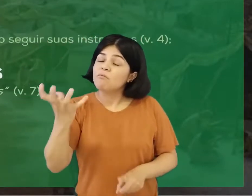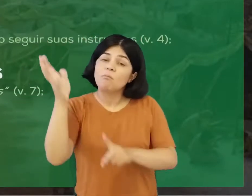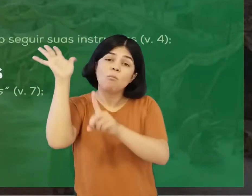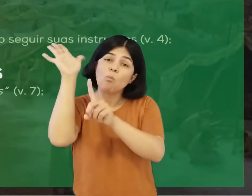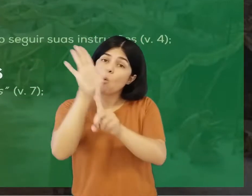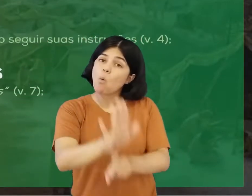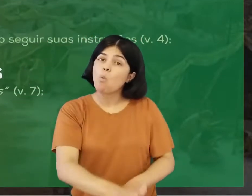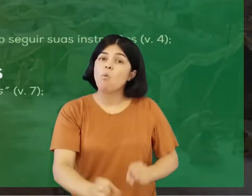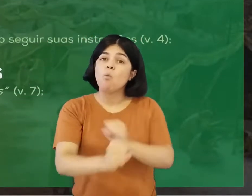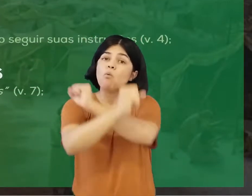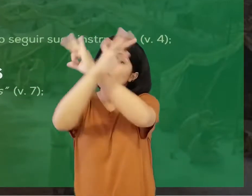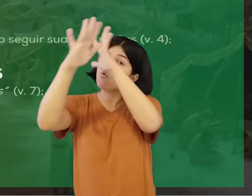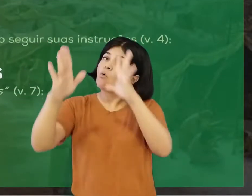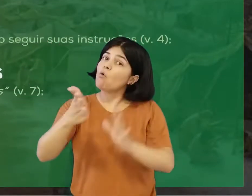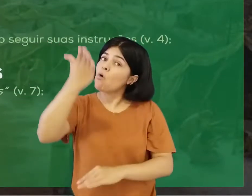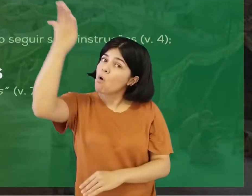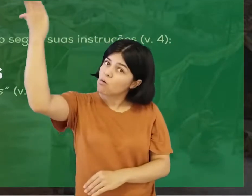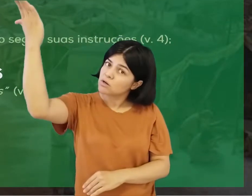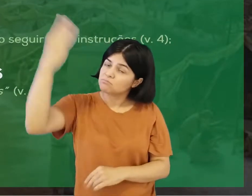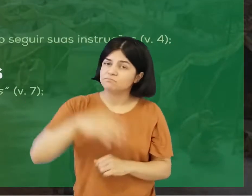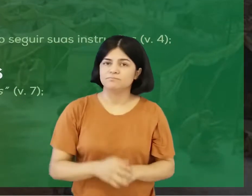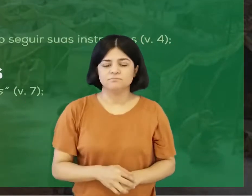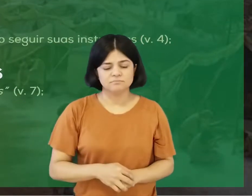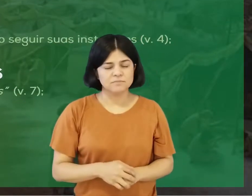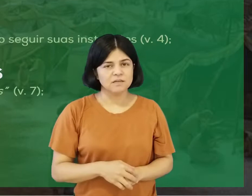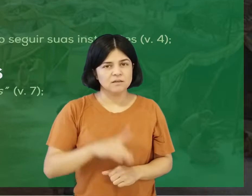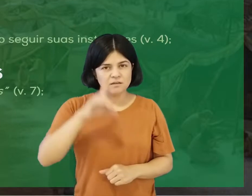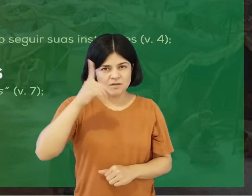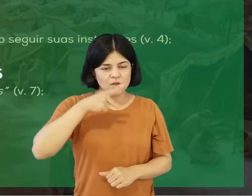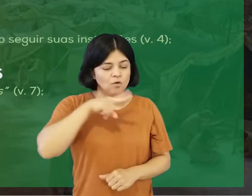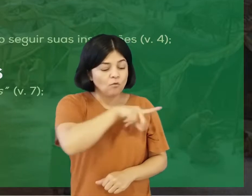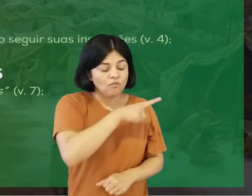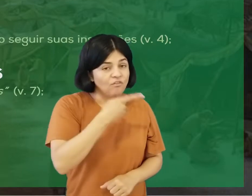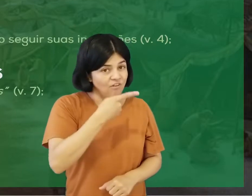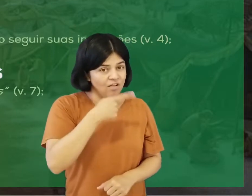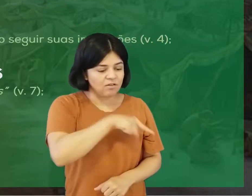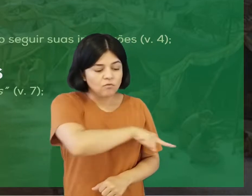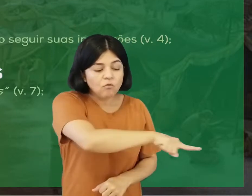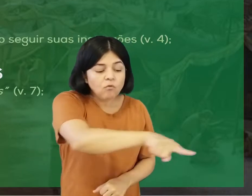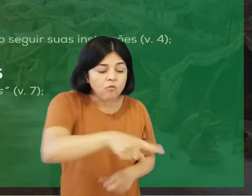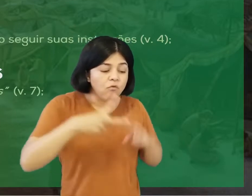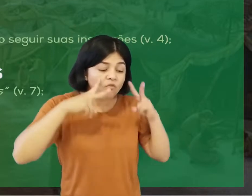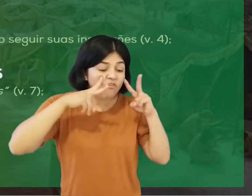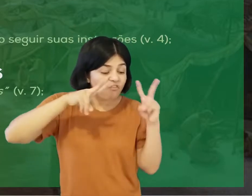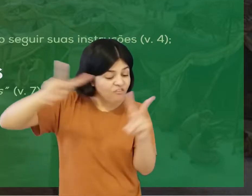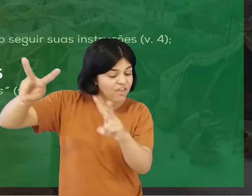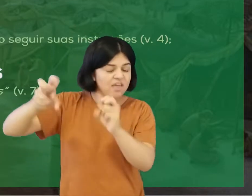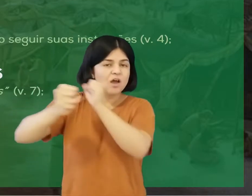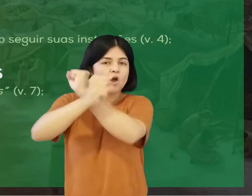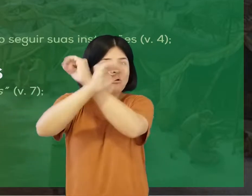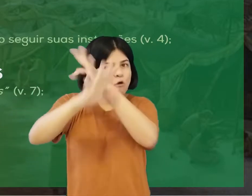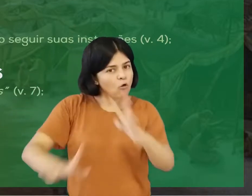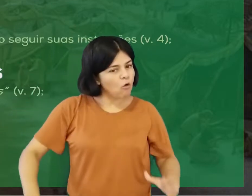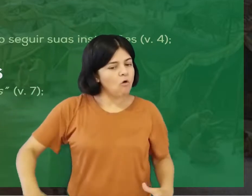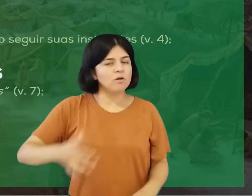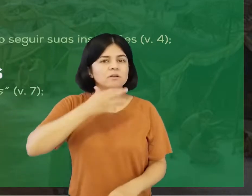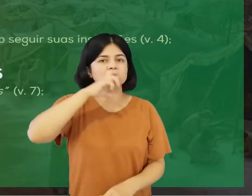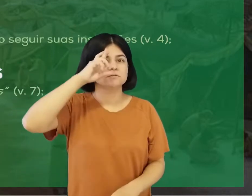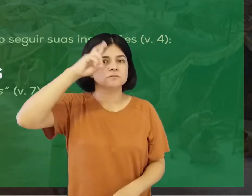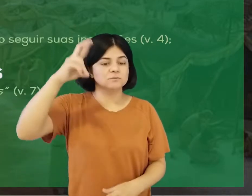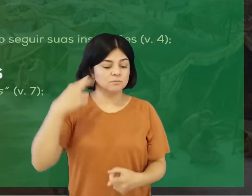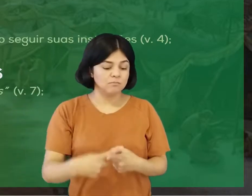de Deus. Vocês verão a glória do Senhor, porque o Senhor ouviu a queixa de